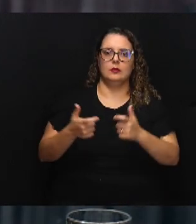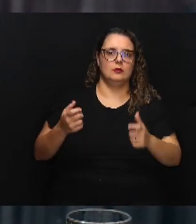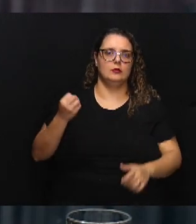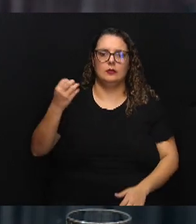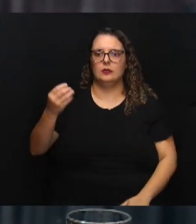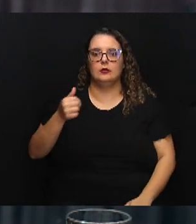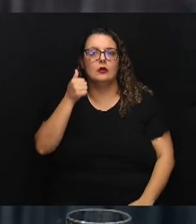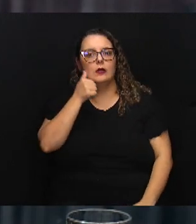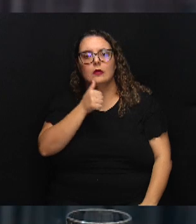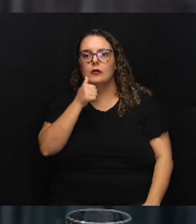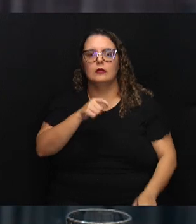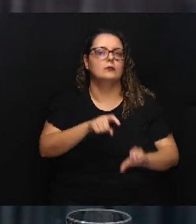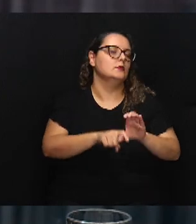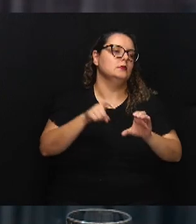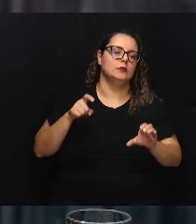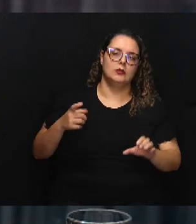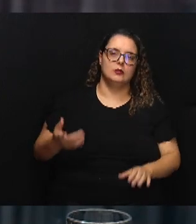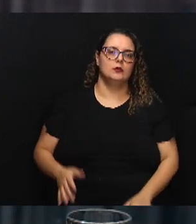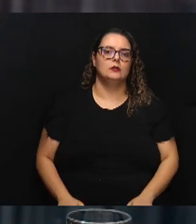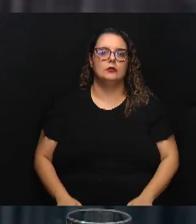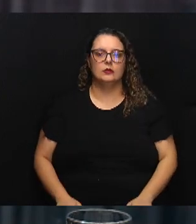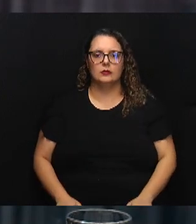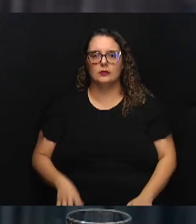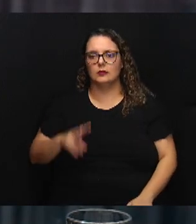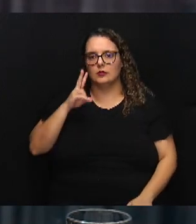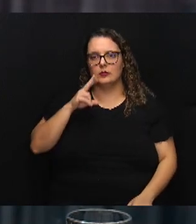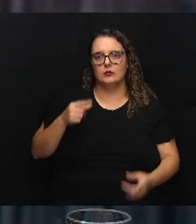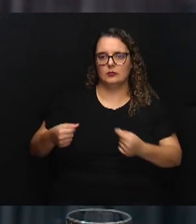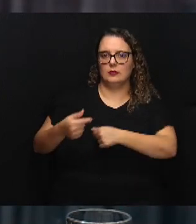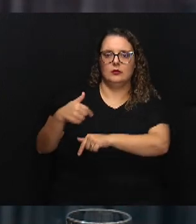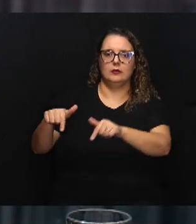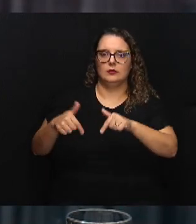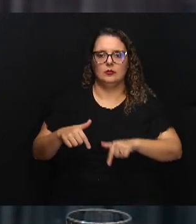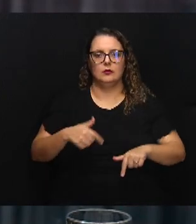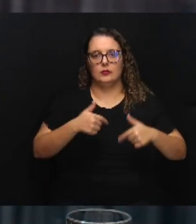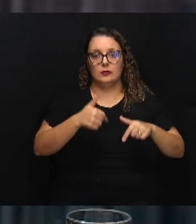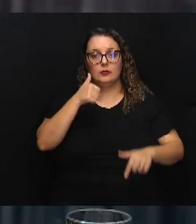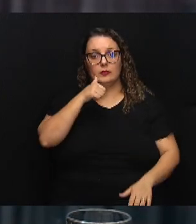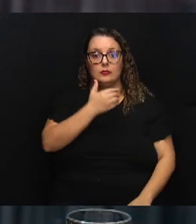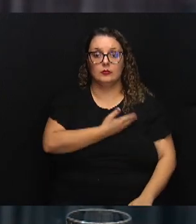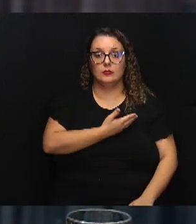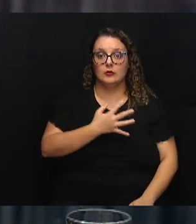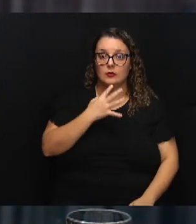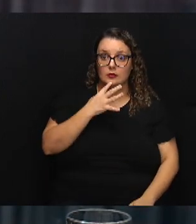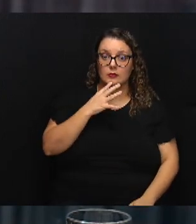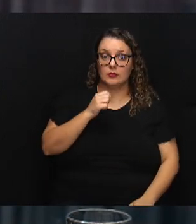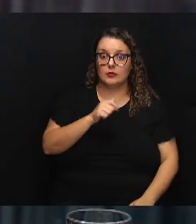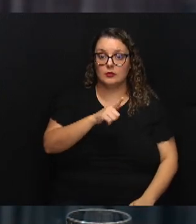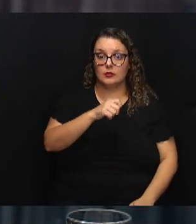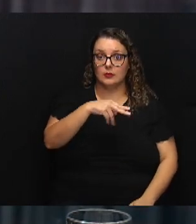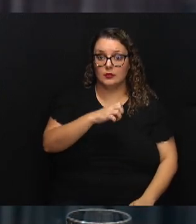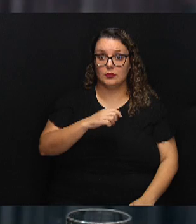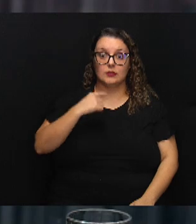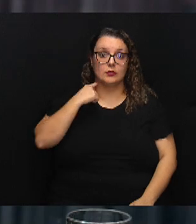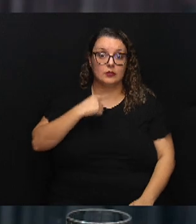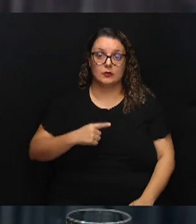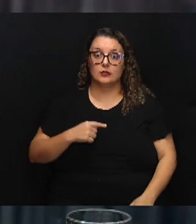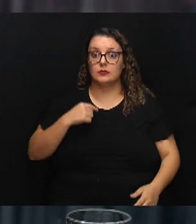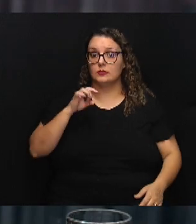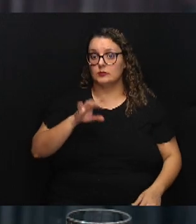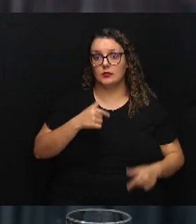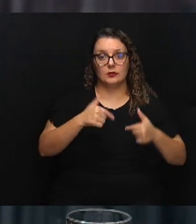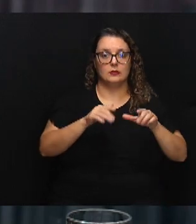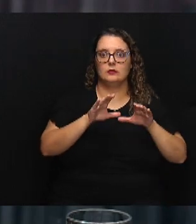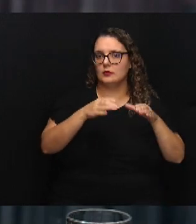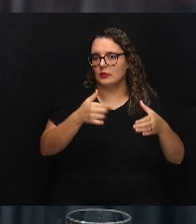viagem de mulheres independentes, né? Eu vejo no mercado grandes trabalhos de uma amiga muito conhecida minha, de uma agência de Minas, que só trabalha com um grupo